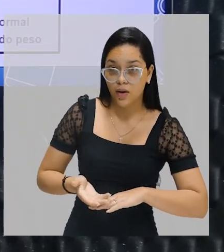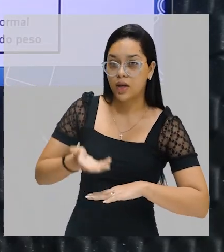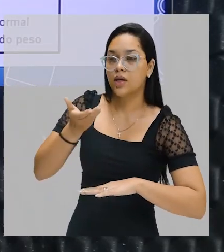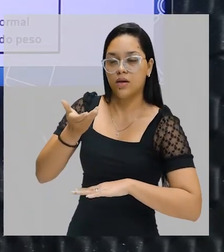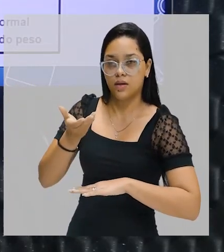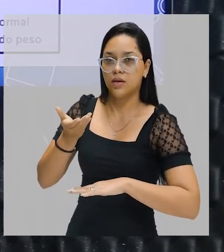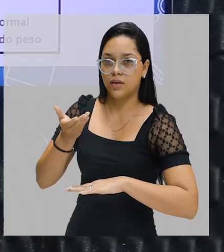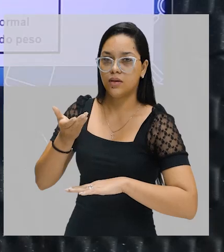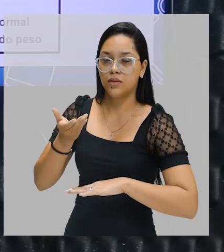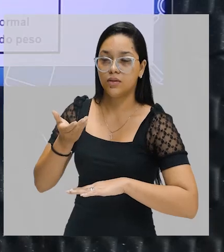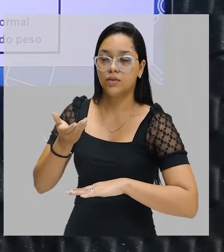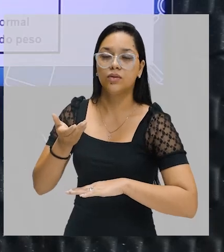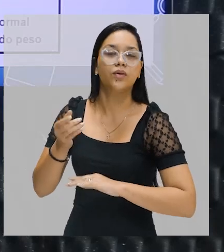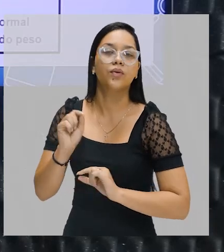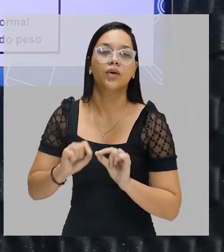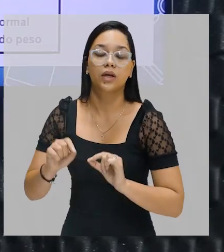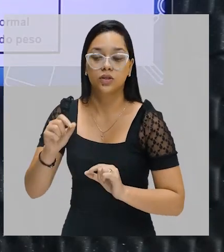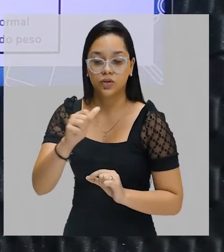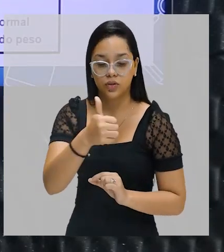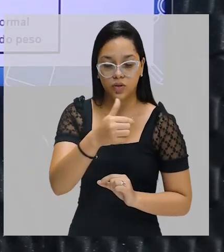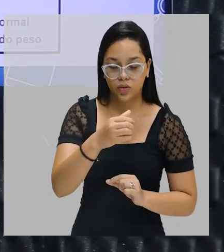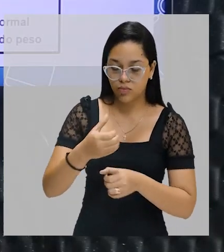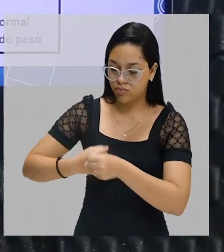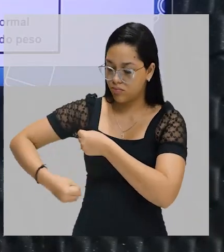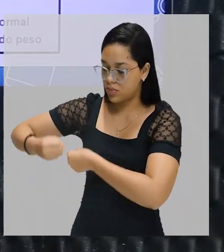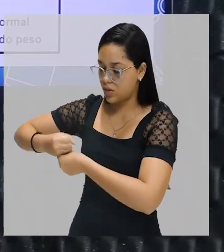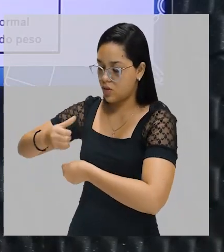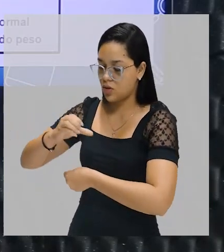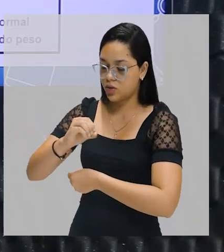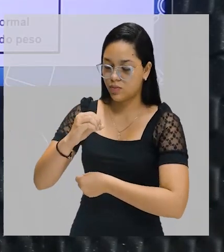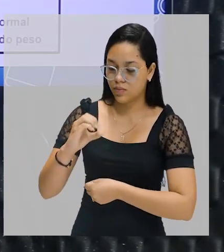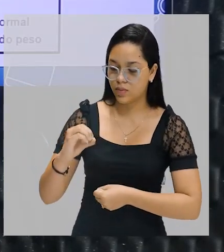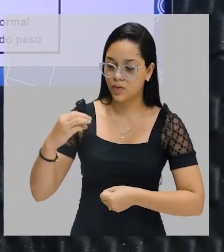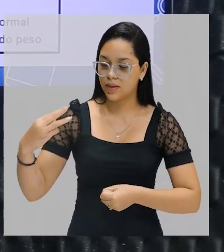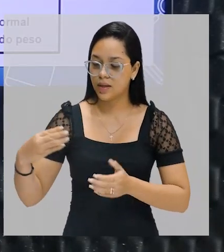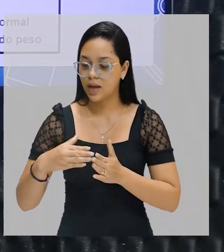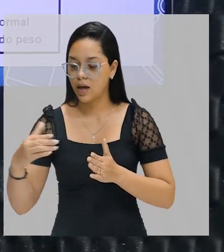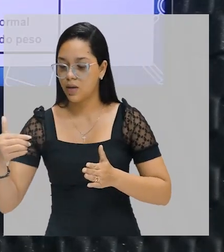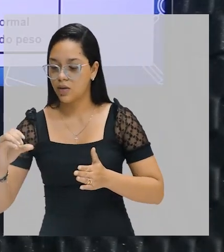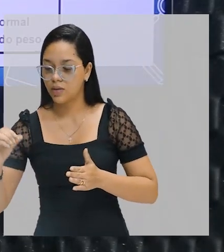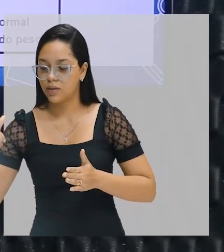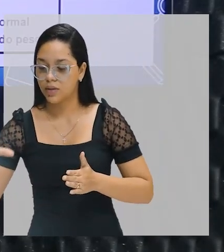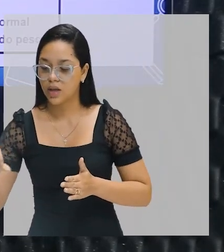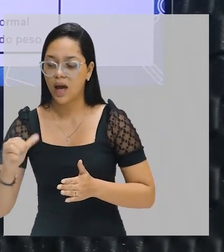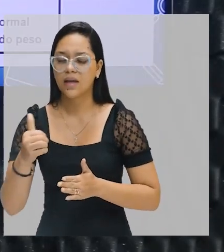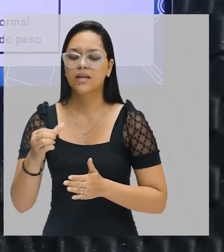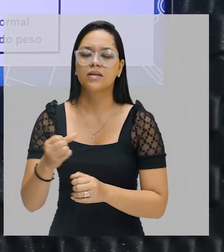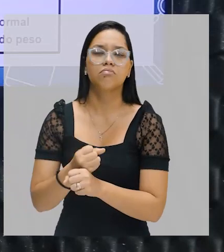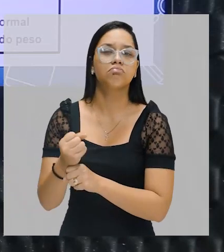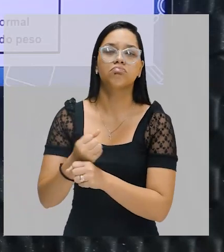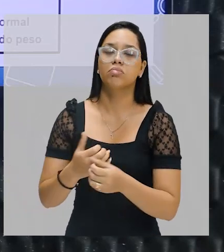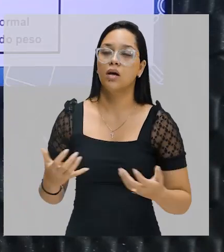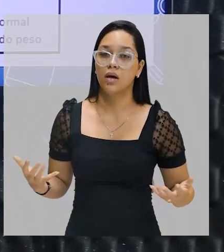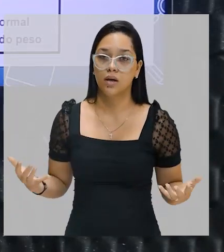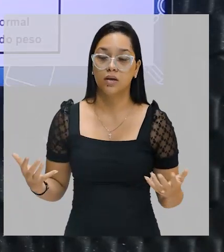aumentou de 2003 para 2019. Em apenas 16 anos, o que